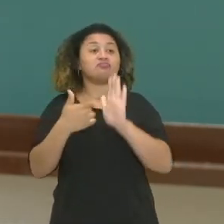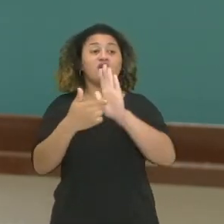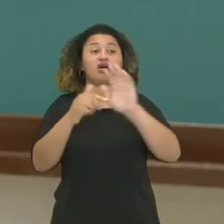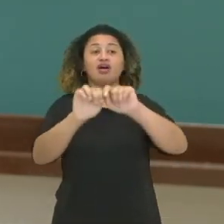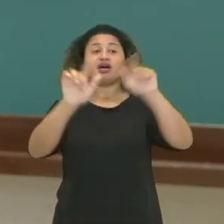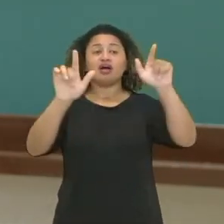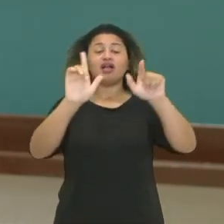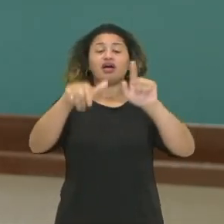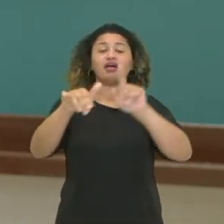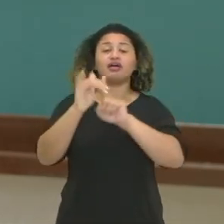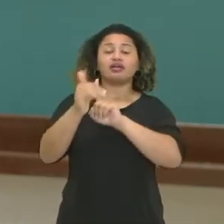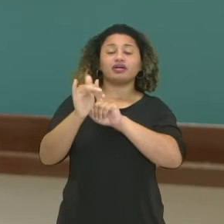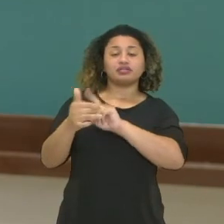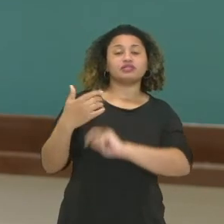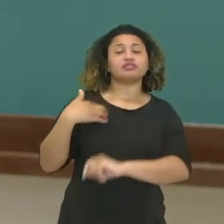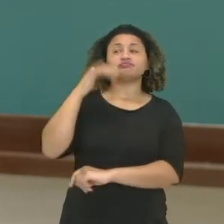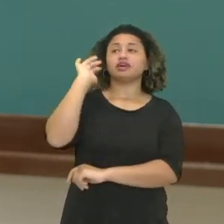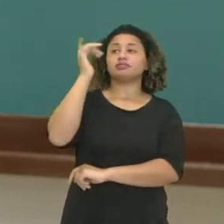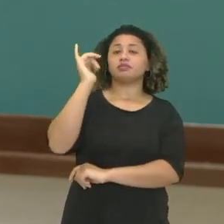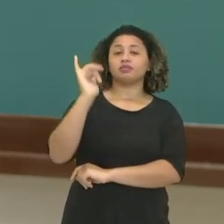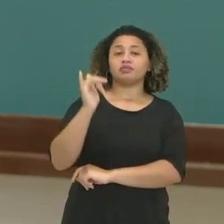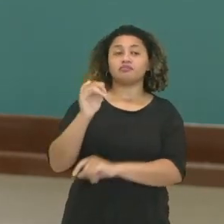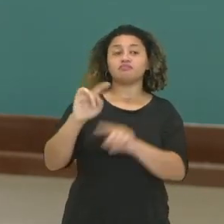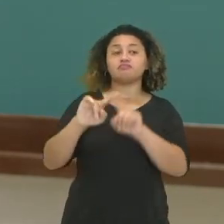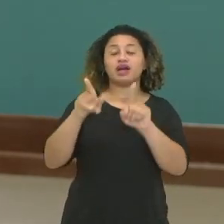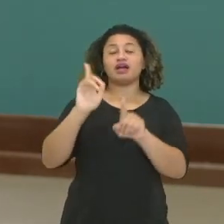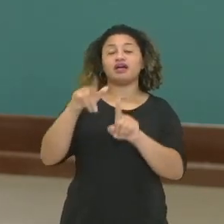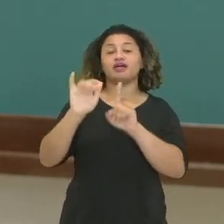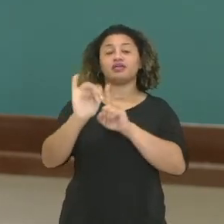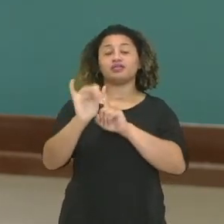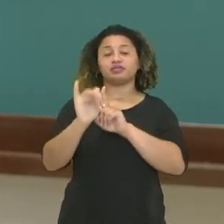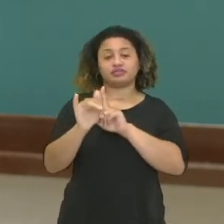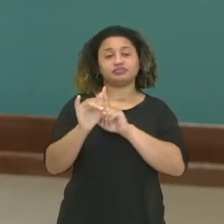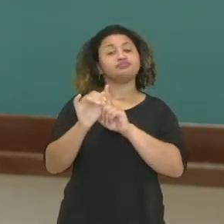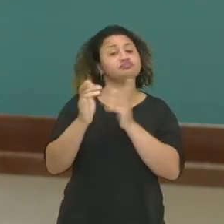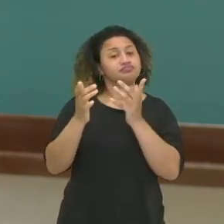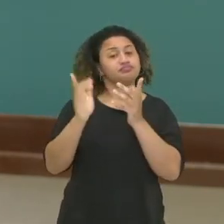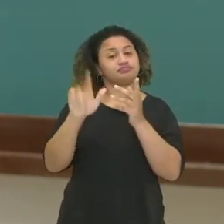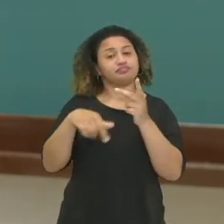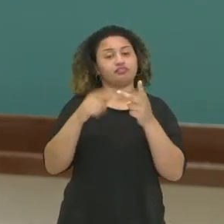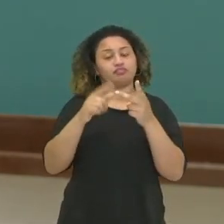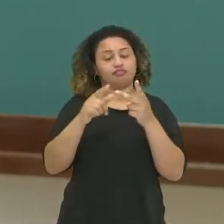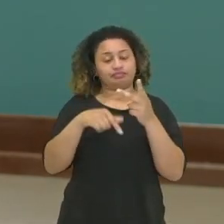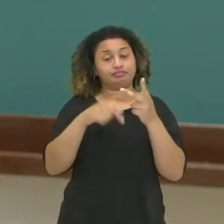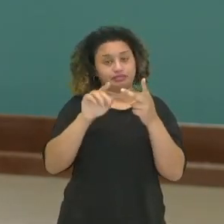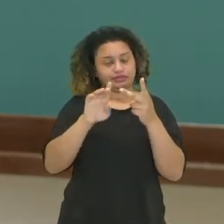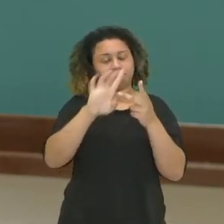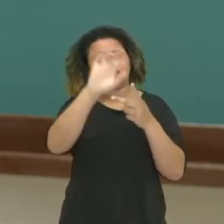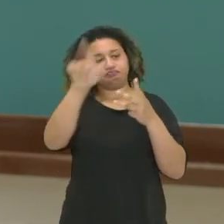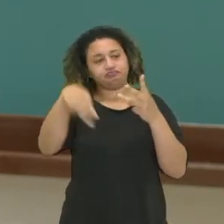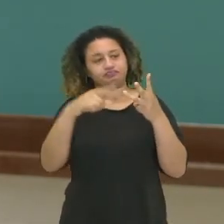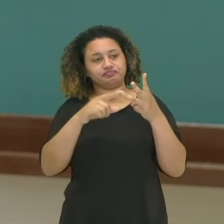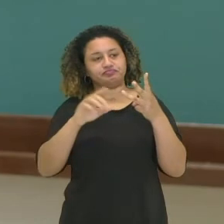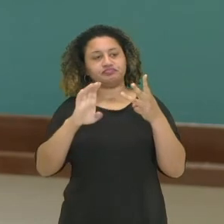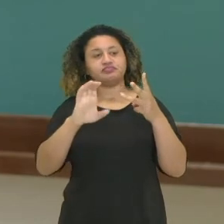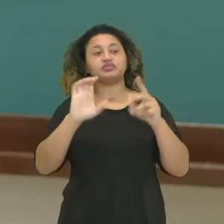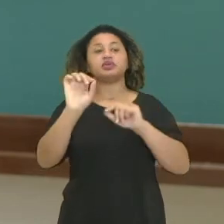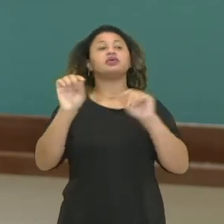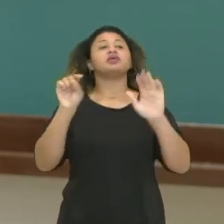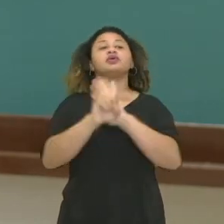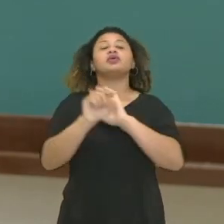quem conta a história, só que é um narrador onisciente. Na letra C, a questão é,